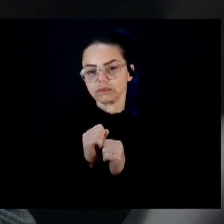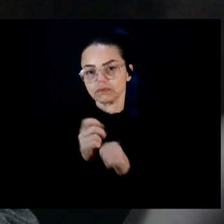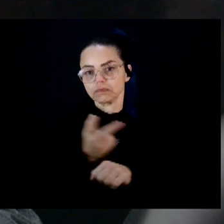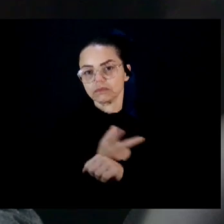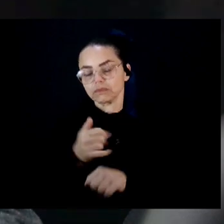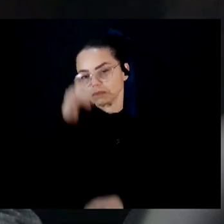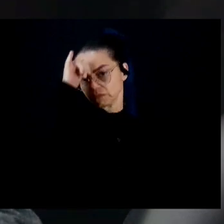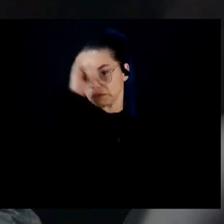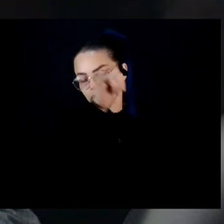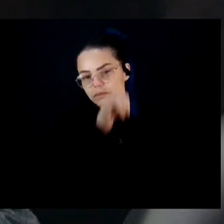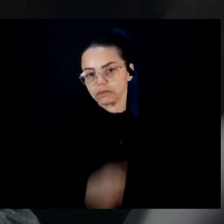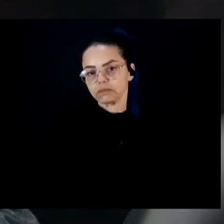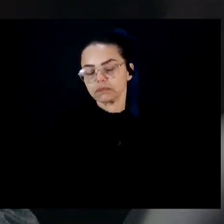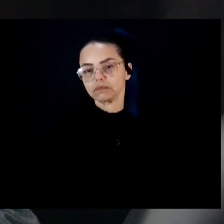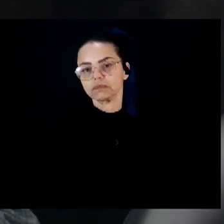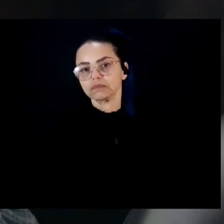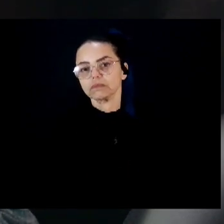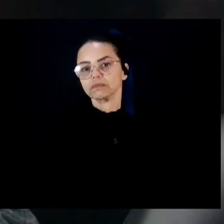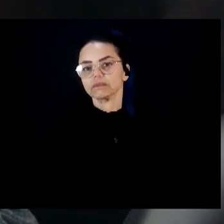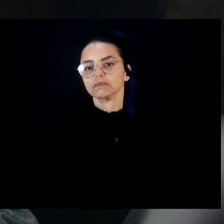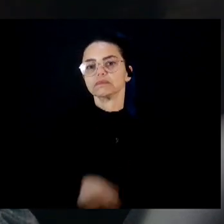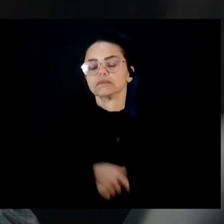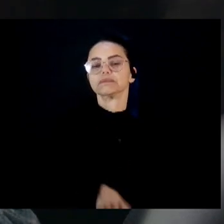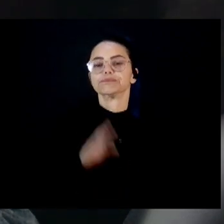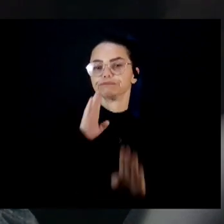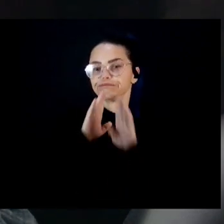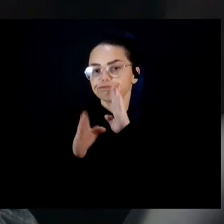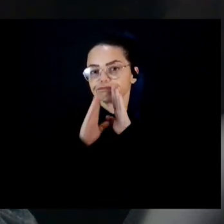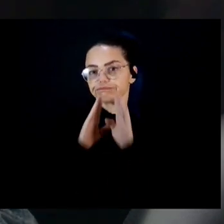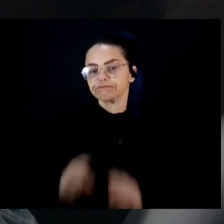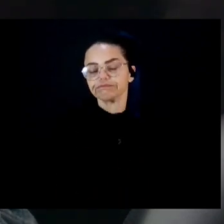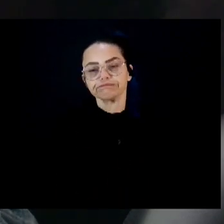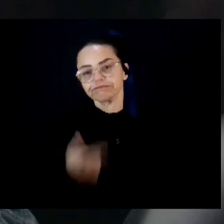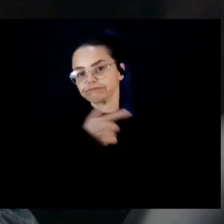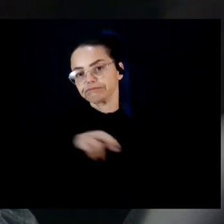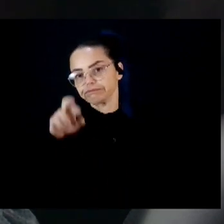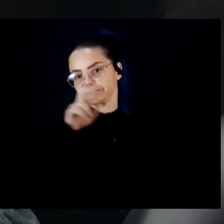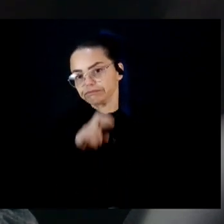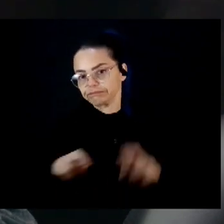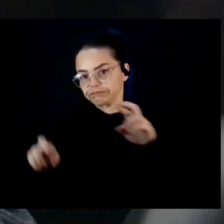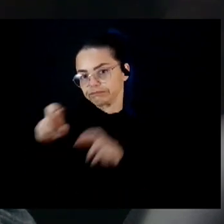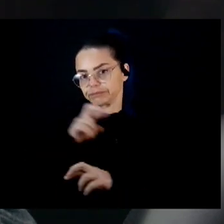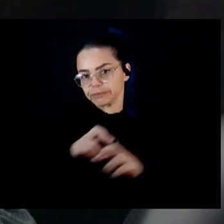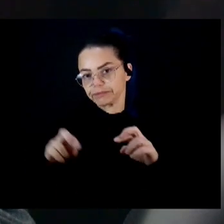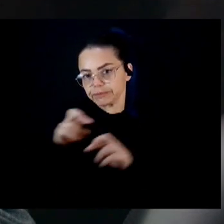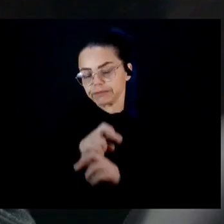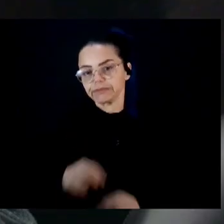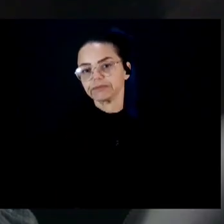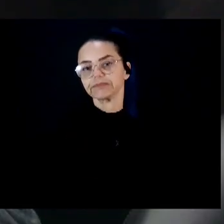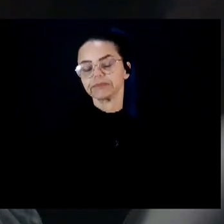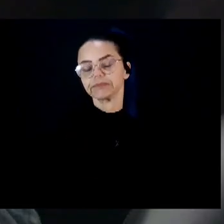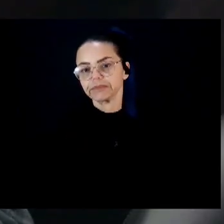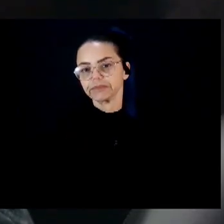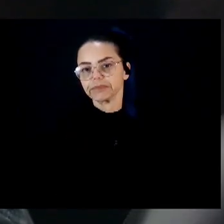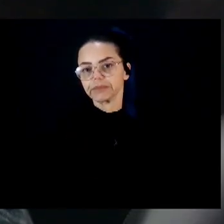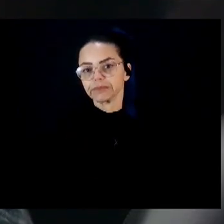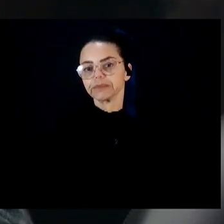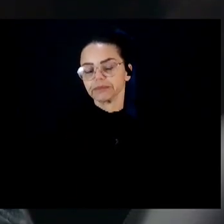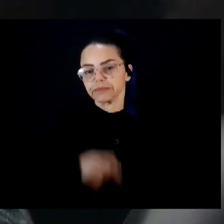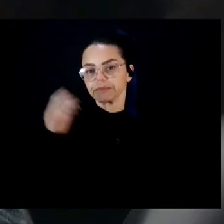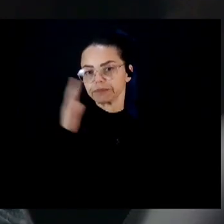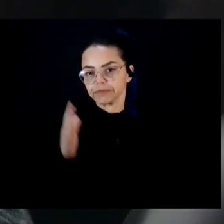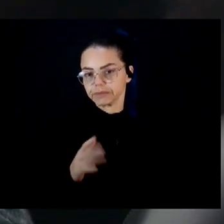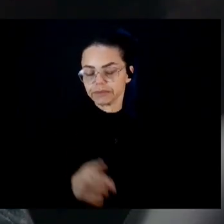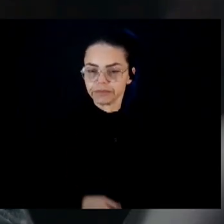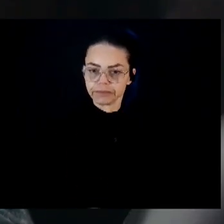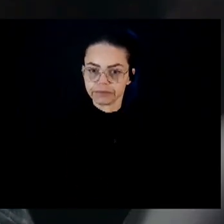comprar em marketplace, porque a gente não tem ainda uma fiscalização tão forte no Brasil para que aquele produto que você